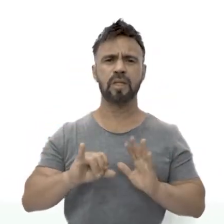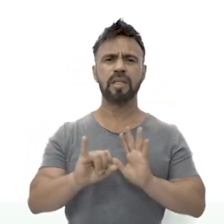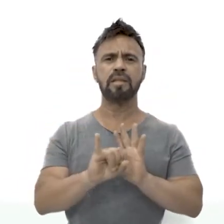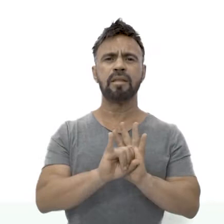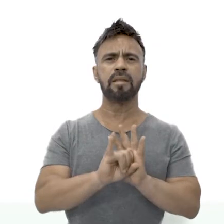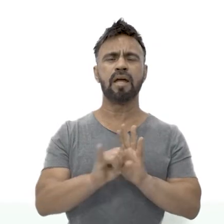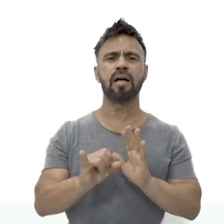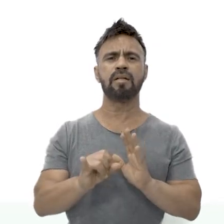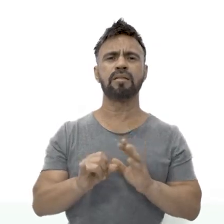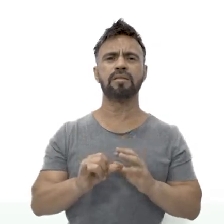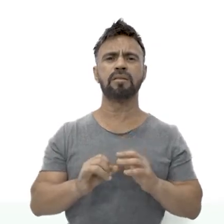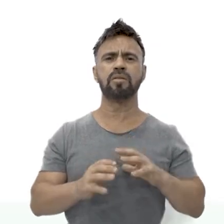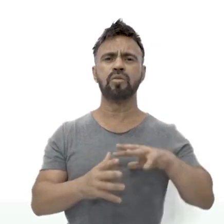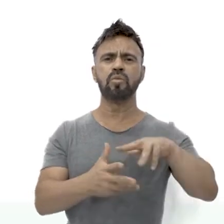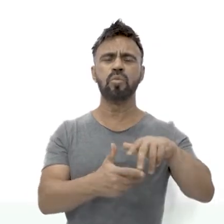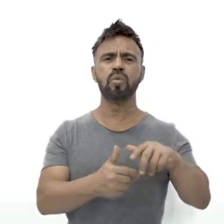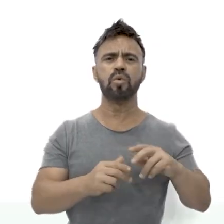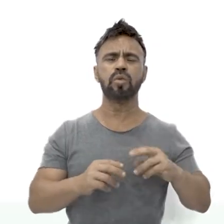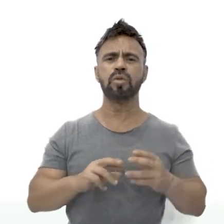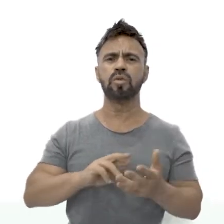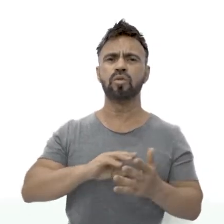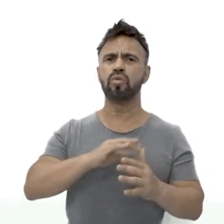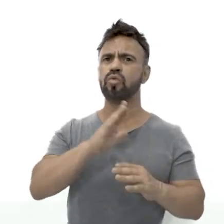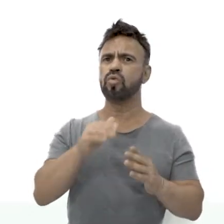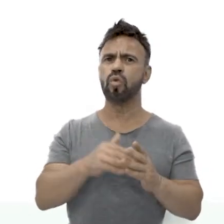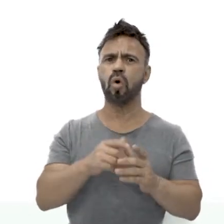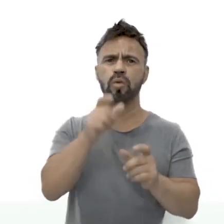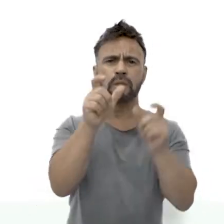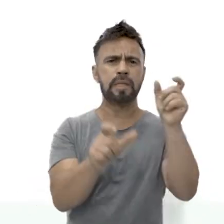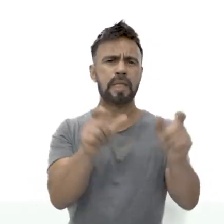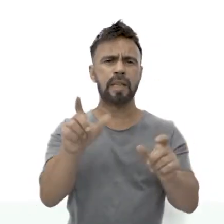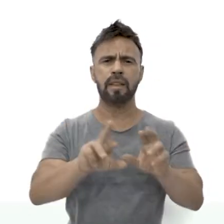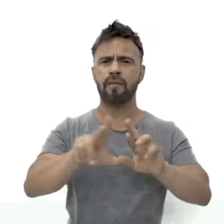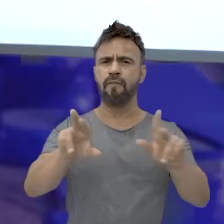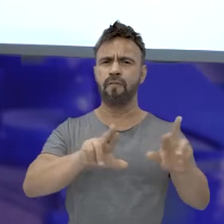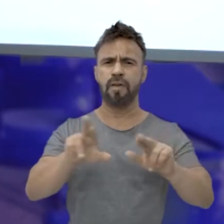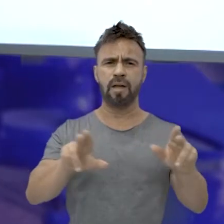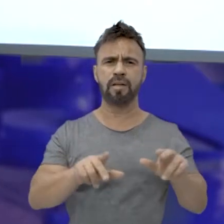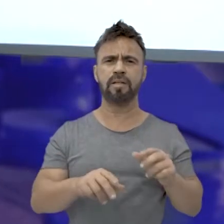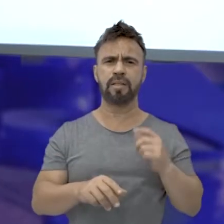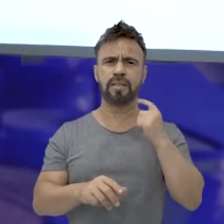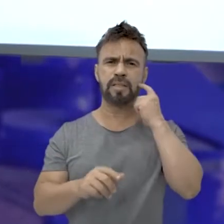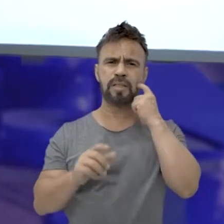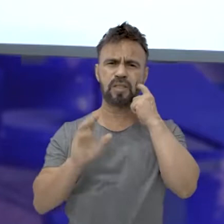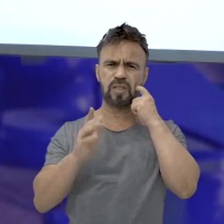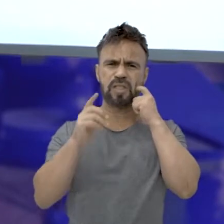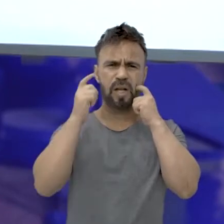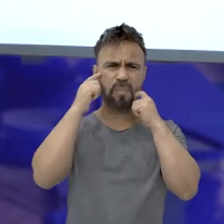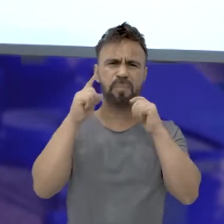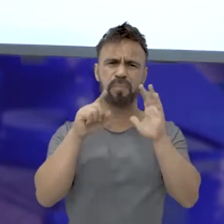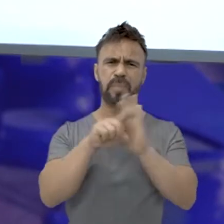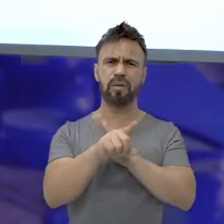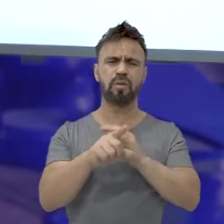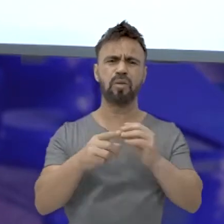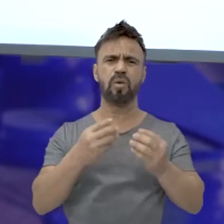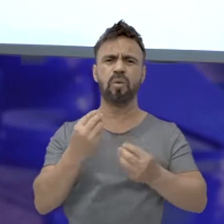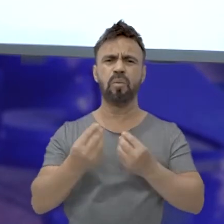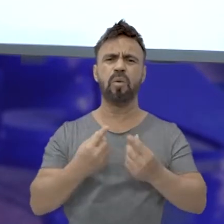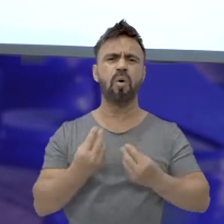identidade, em um mundo onde todos são tão diferentes uns dos outros? Já parou para se perguntar tal